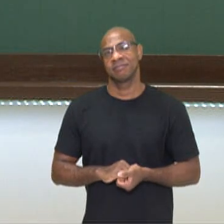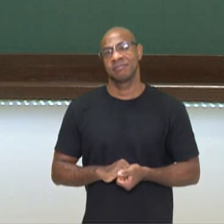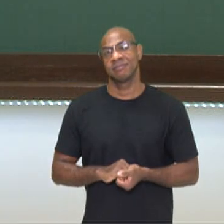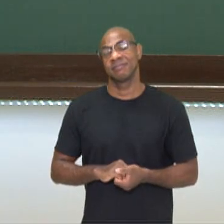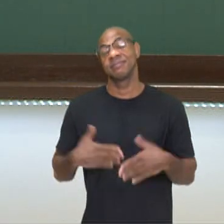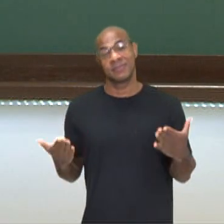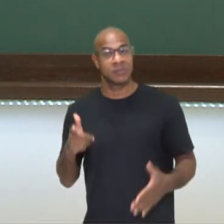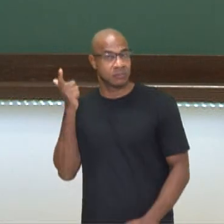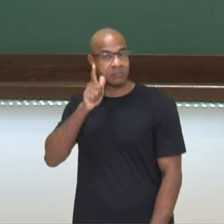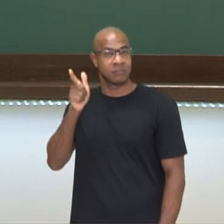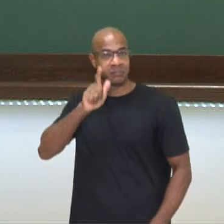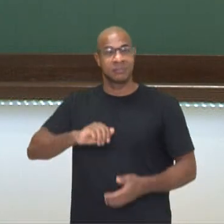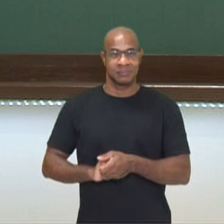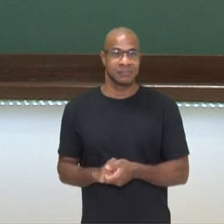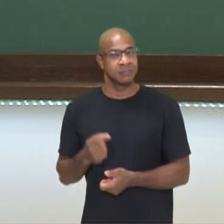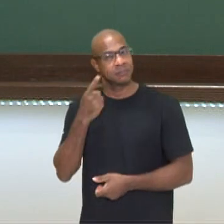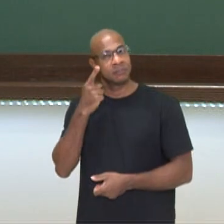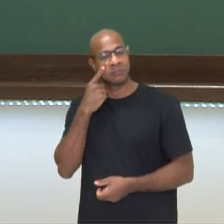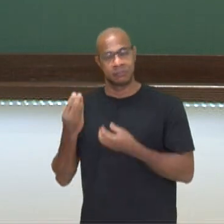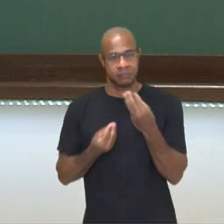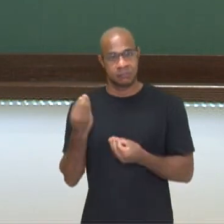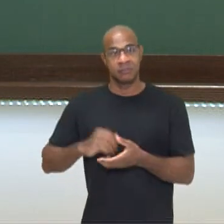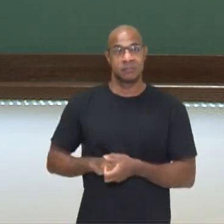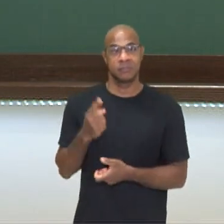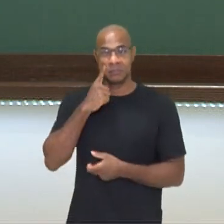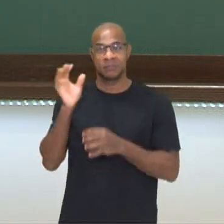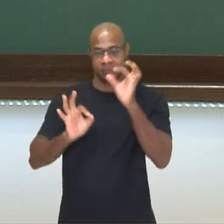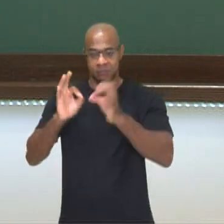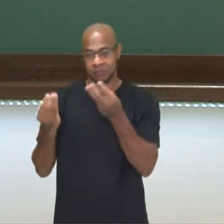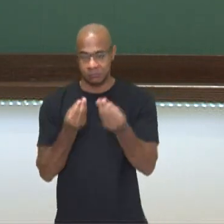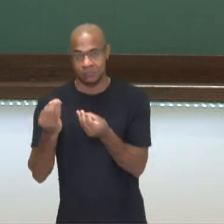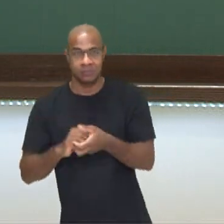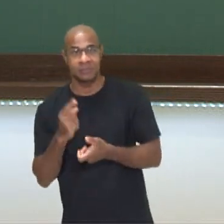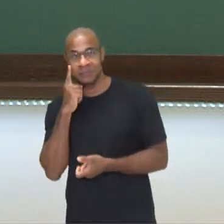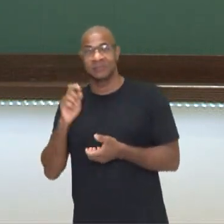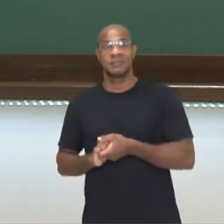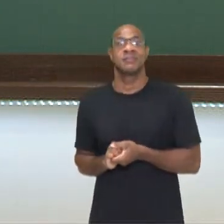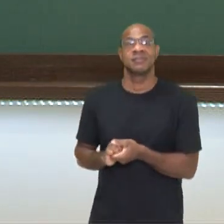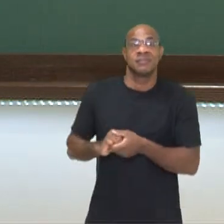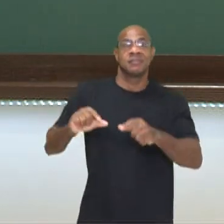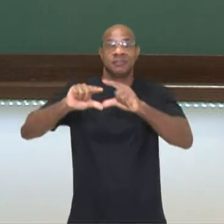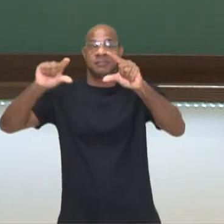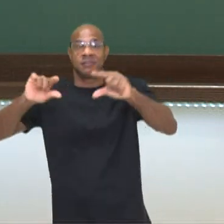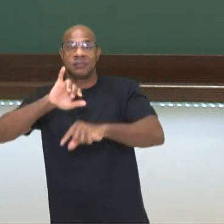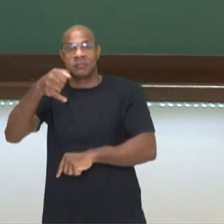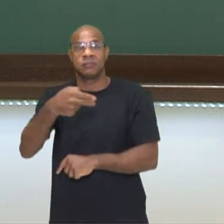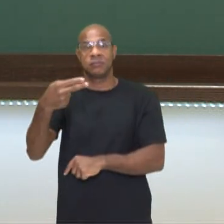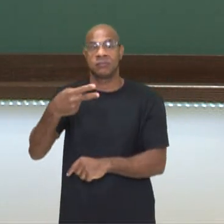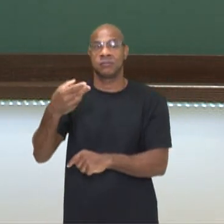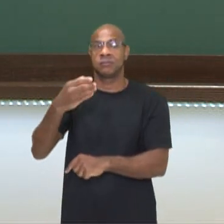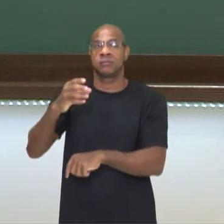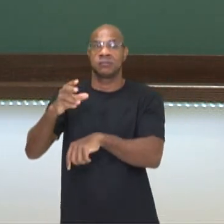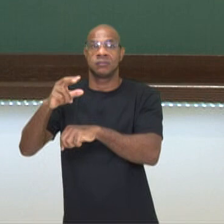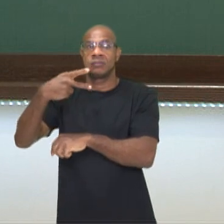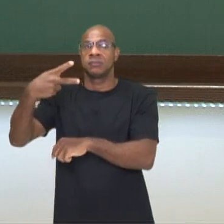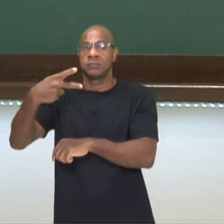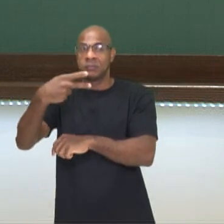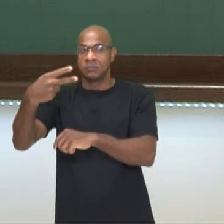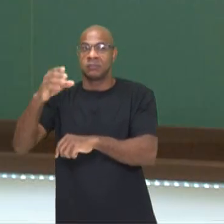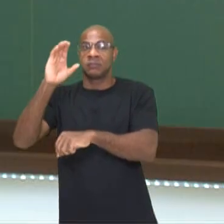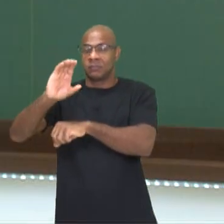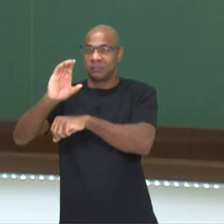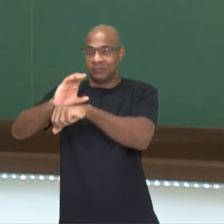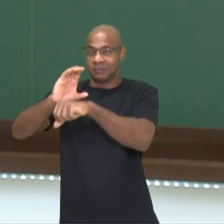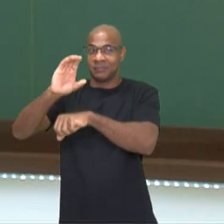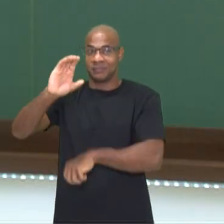E aí, conseguiram? Vamos dar uma olhada? Olha só. A equação é juro é igual a capital vezes taxa vezes